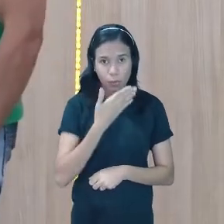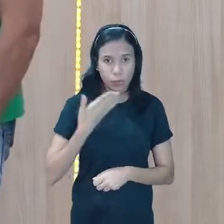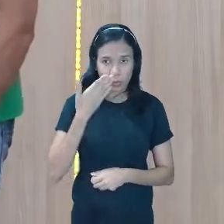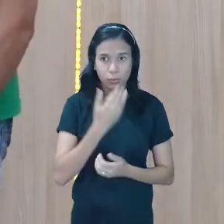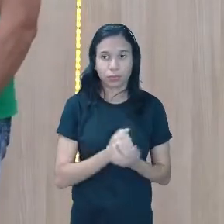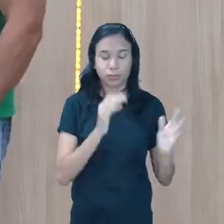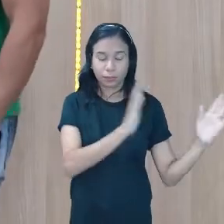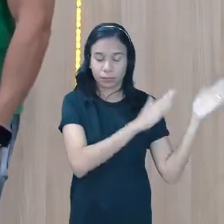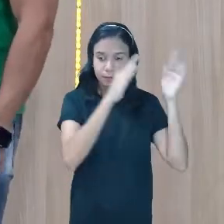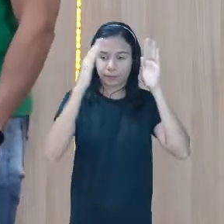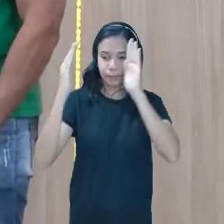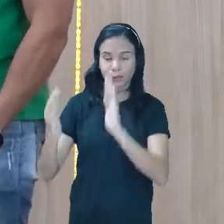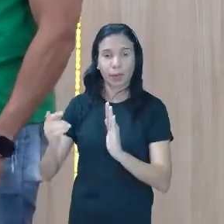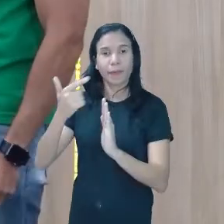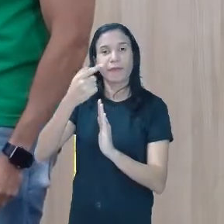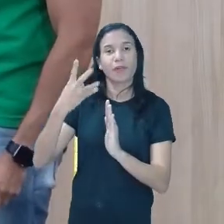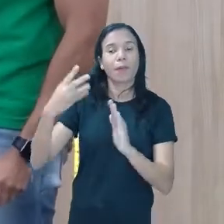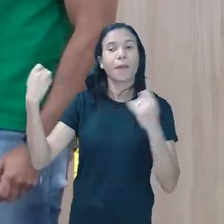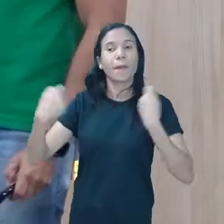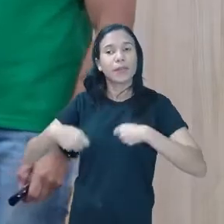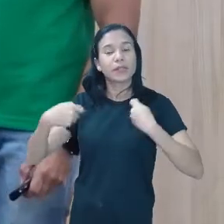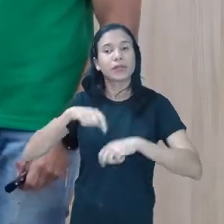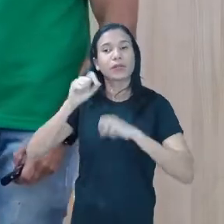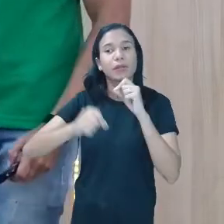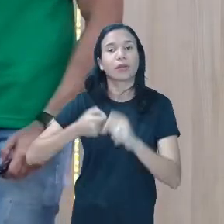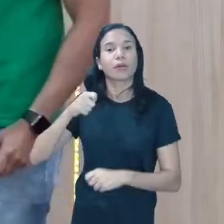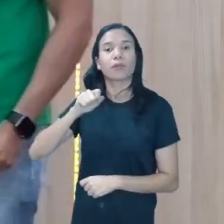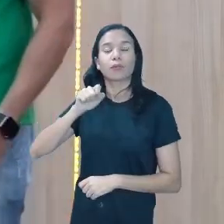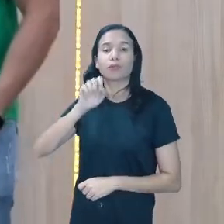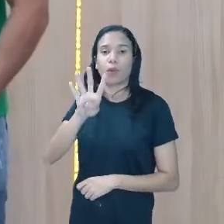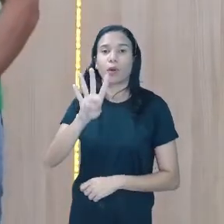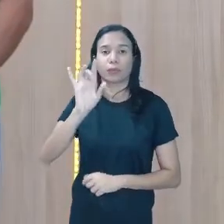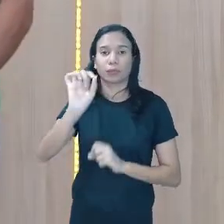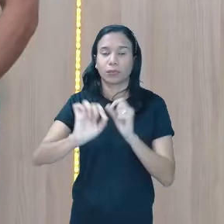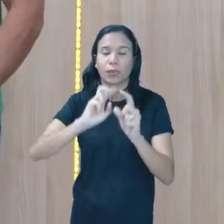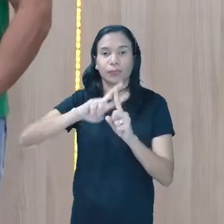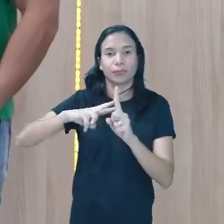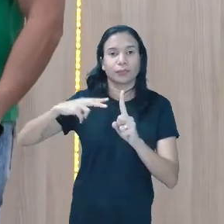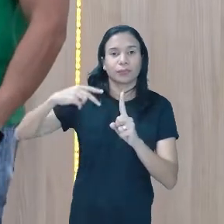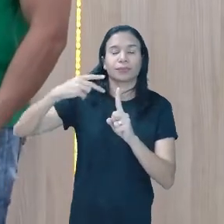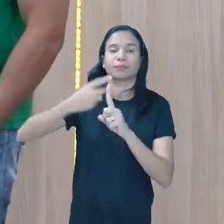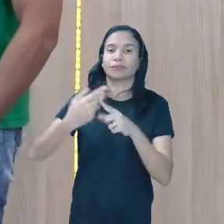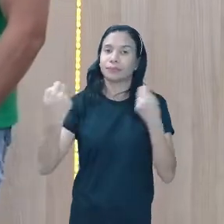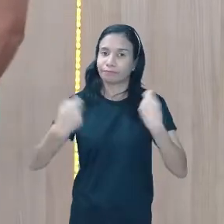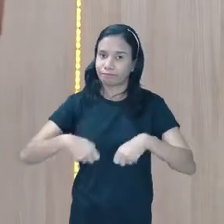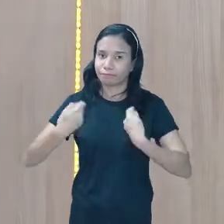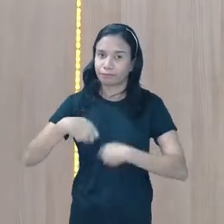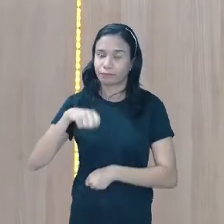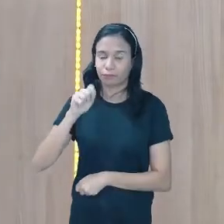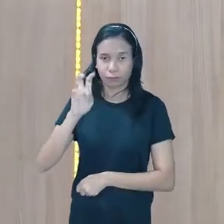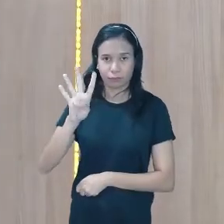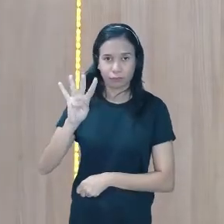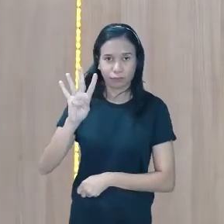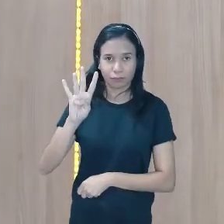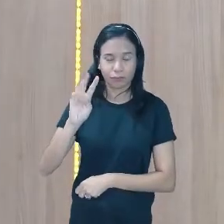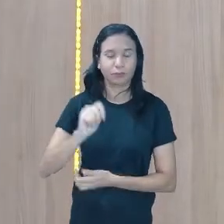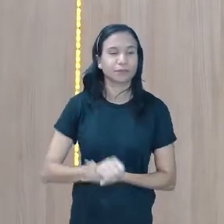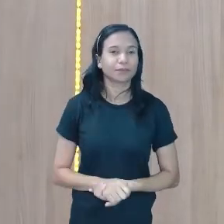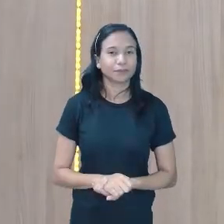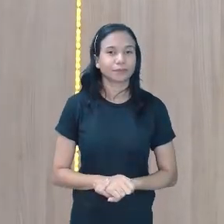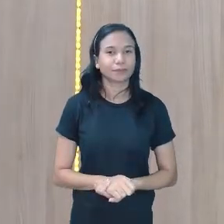de açúcar, para fazer 24, eu preciso do dobro de 2. Então, eu preciso de